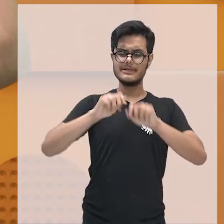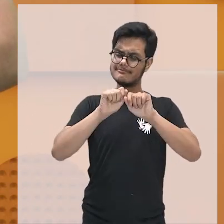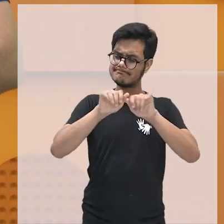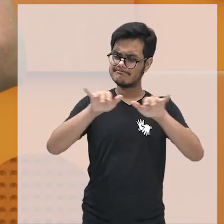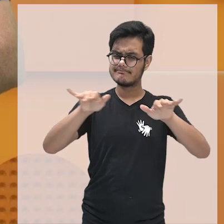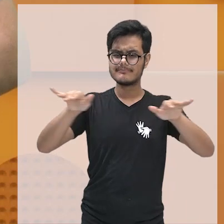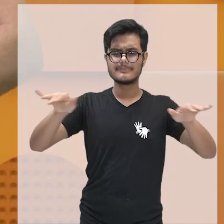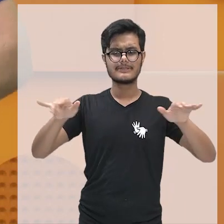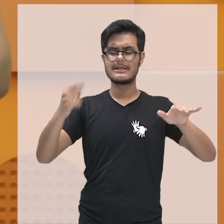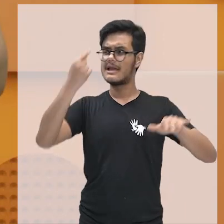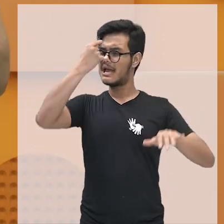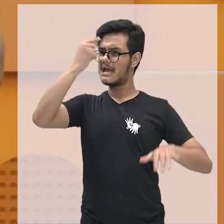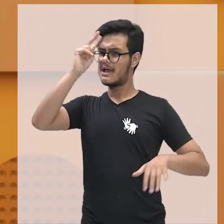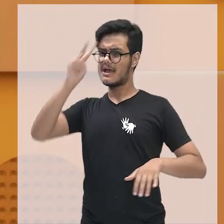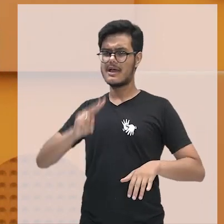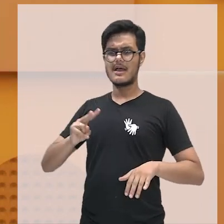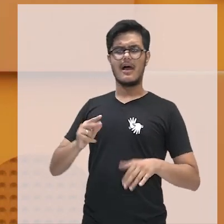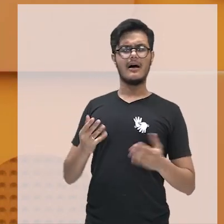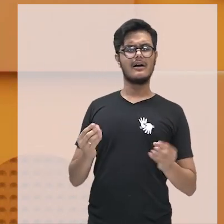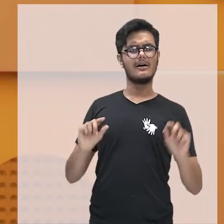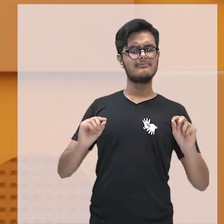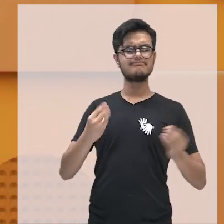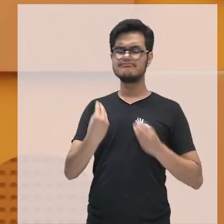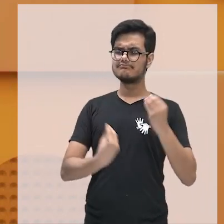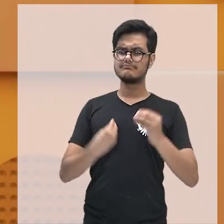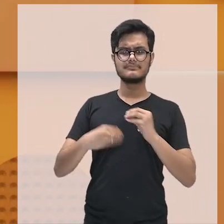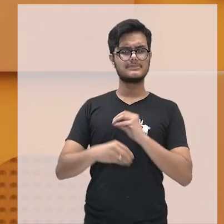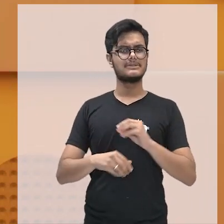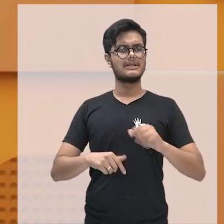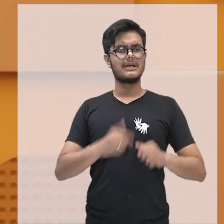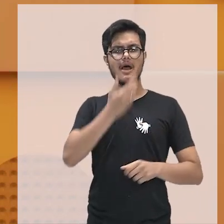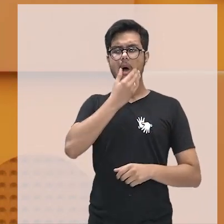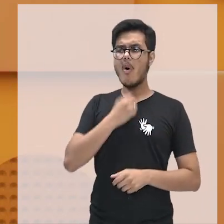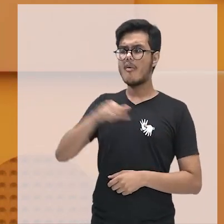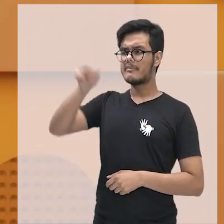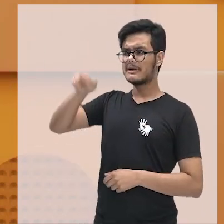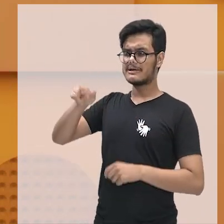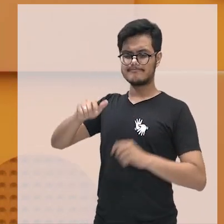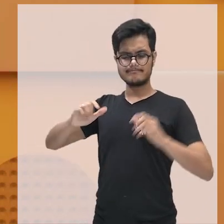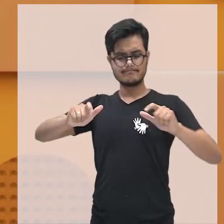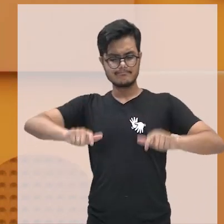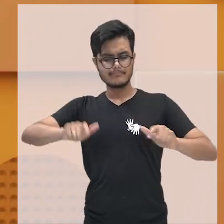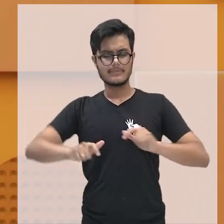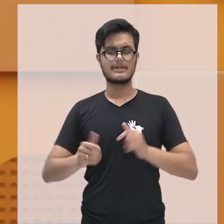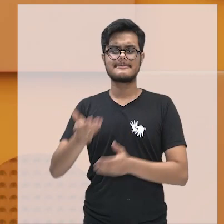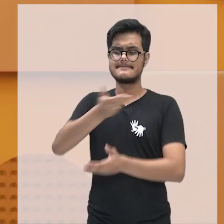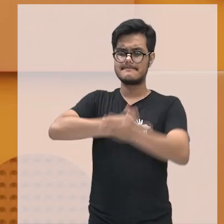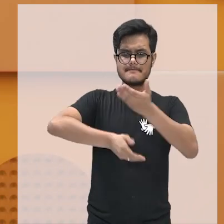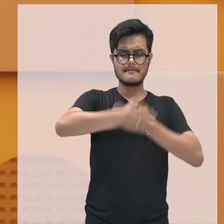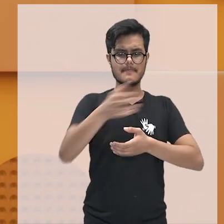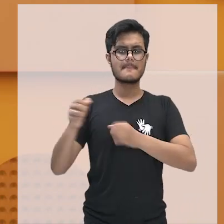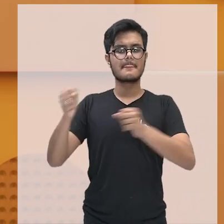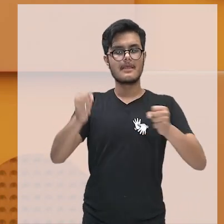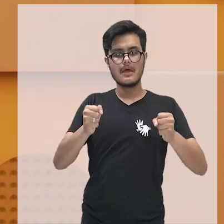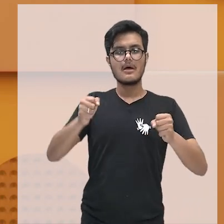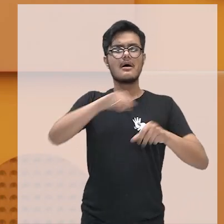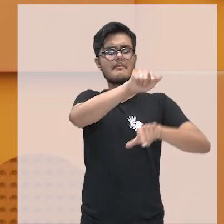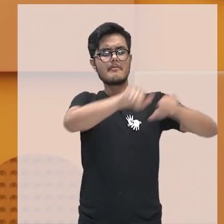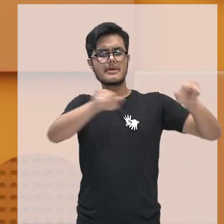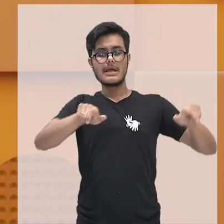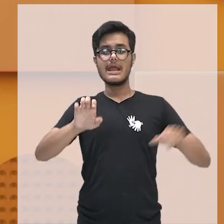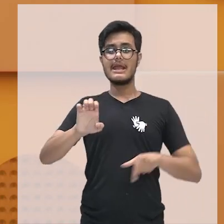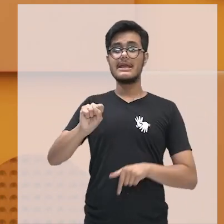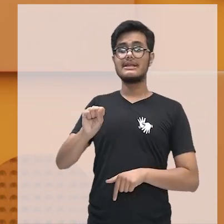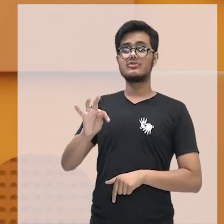então quando a gente olha pra história a gente vê a forma que Roma foi sendo originada através das relações que foram estabelecidas pelos povos que ocupavam